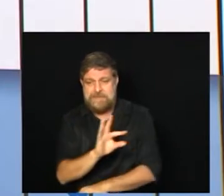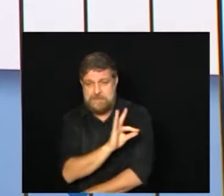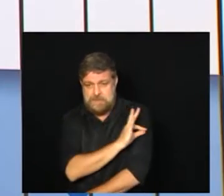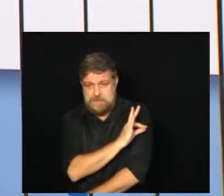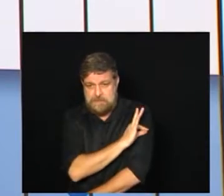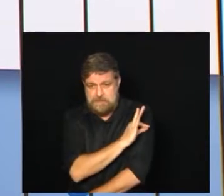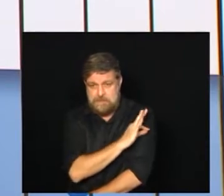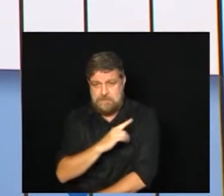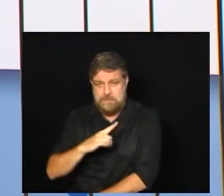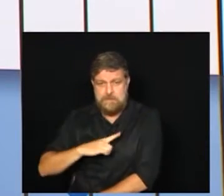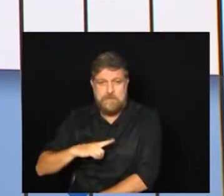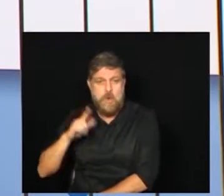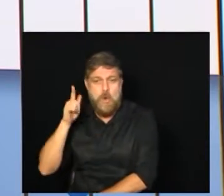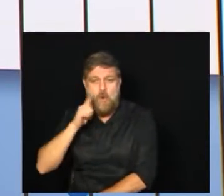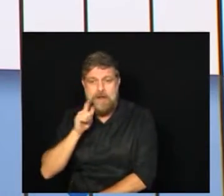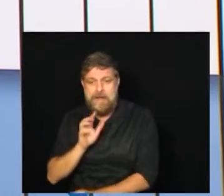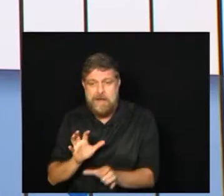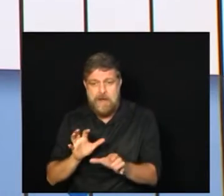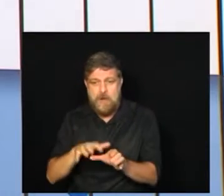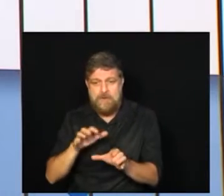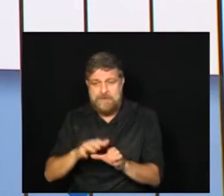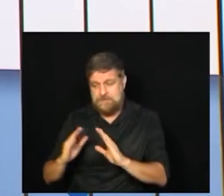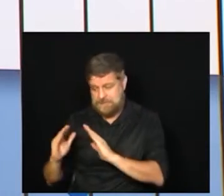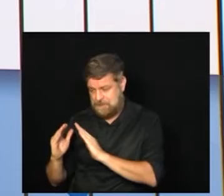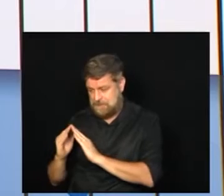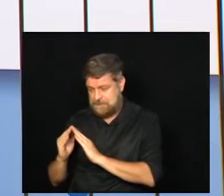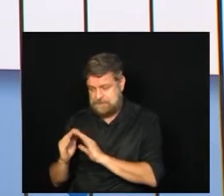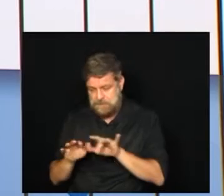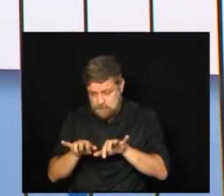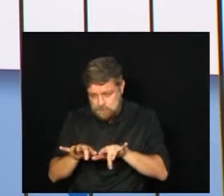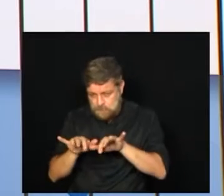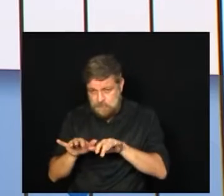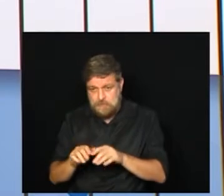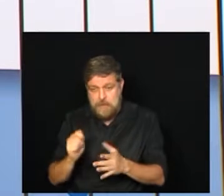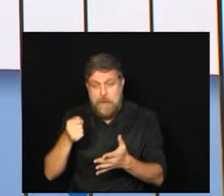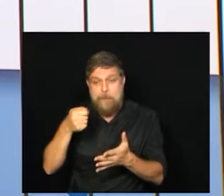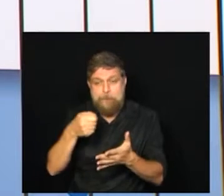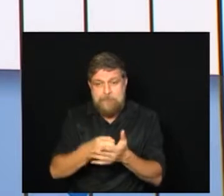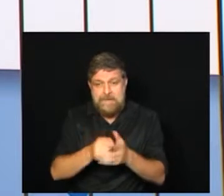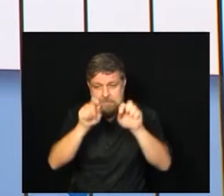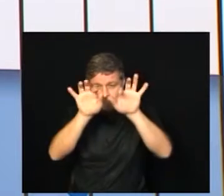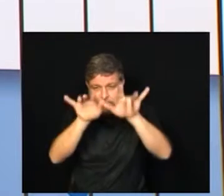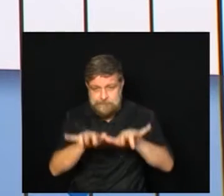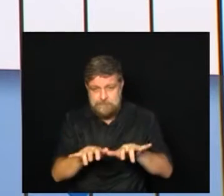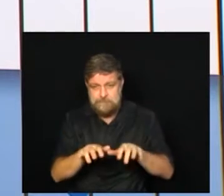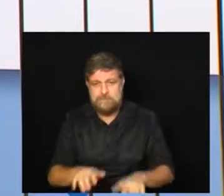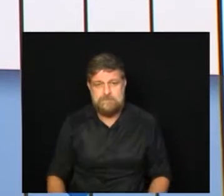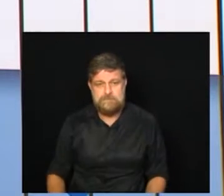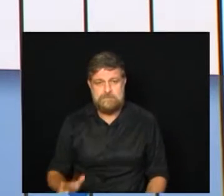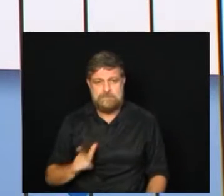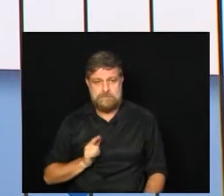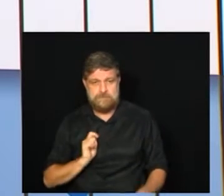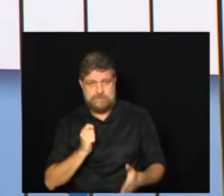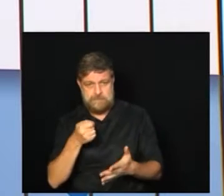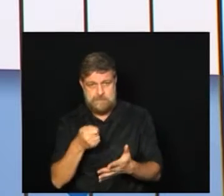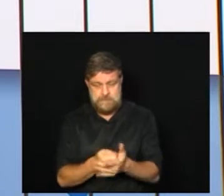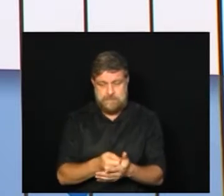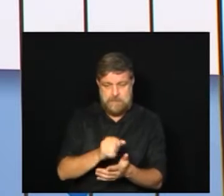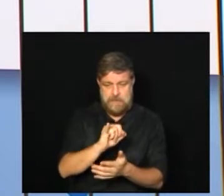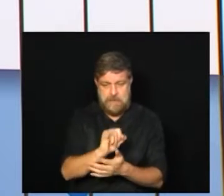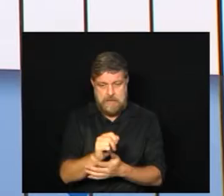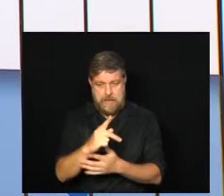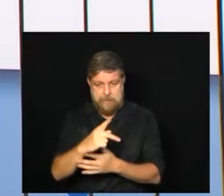prefeitura, acessar com os dados do seu imóvel para fazer o pagamento digital. Então, esse pagamento pelo IPTU